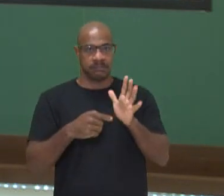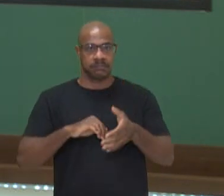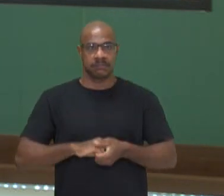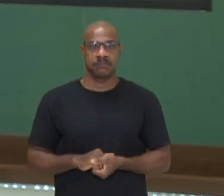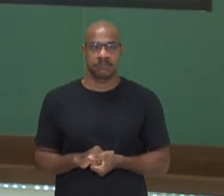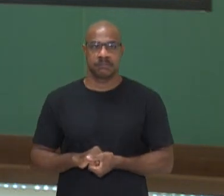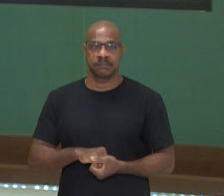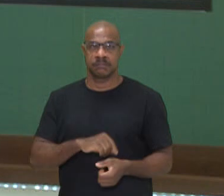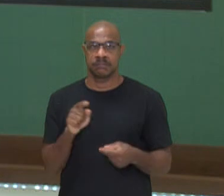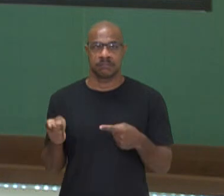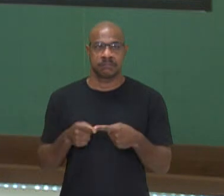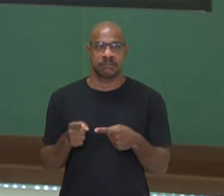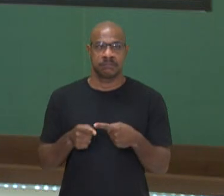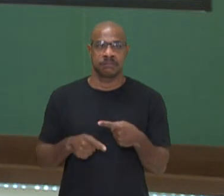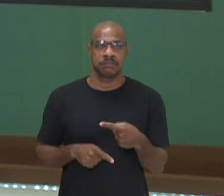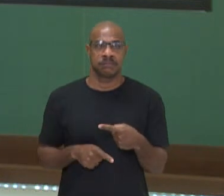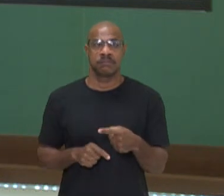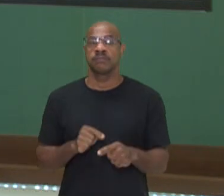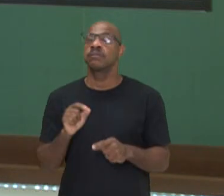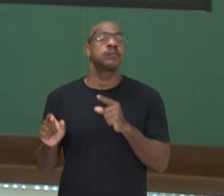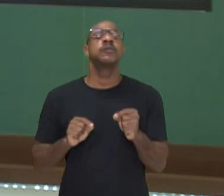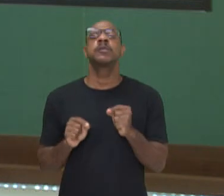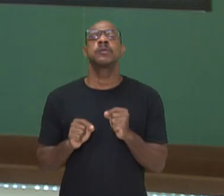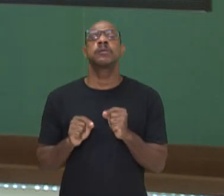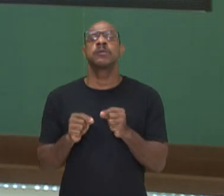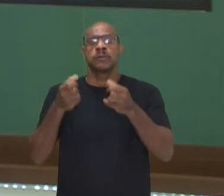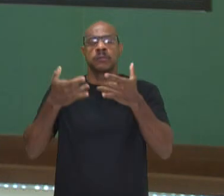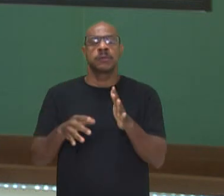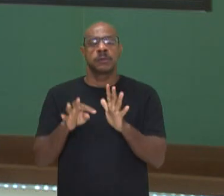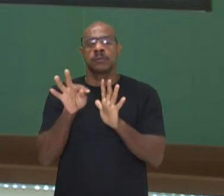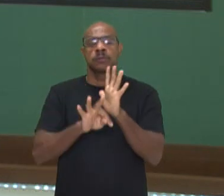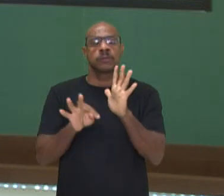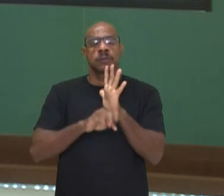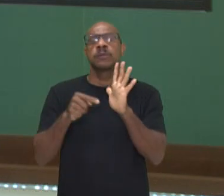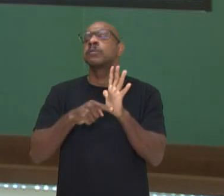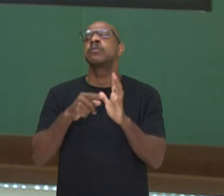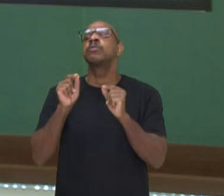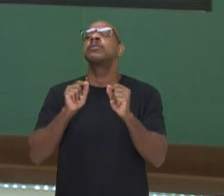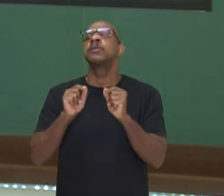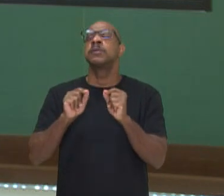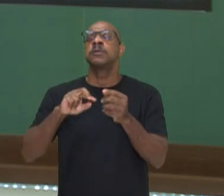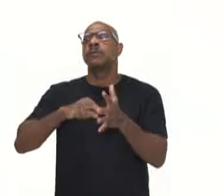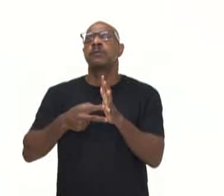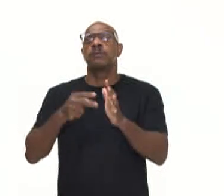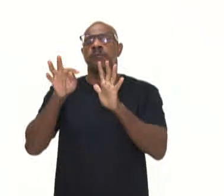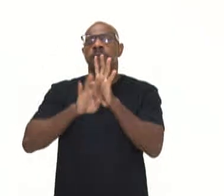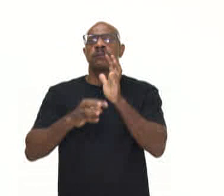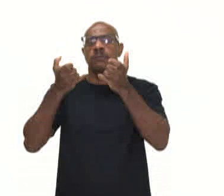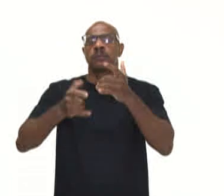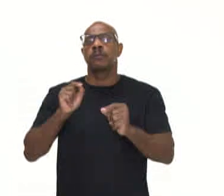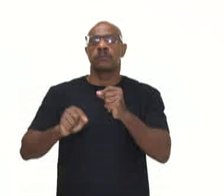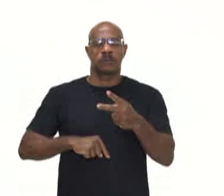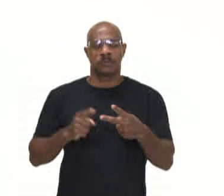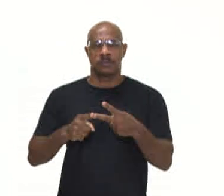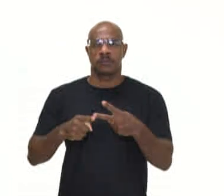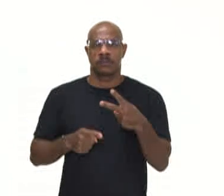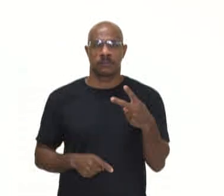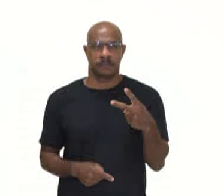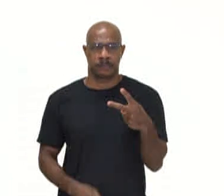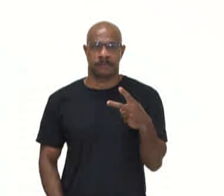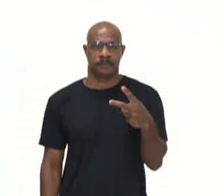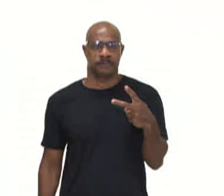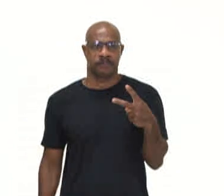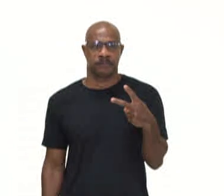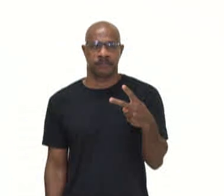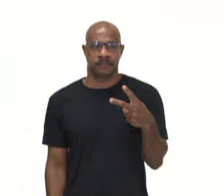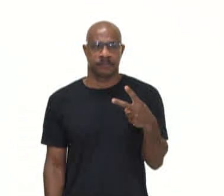is the text about? Sobre o que é o texto? Marquem aí A, B ou C. E a número 2. Mark the information